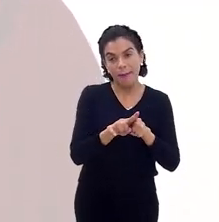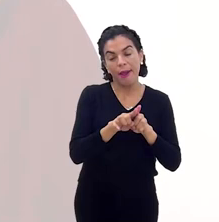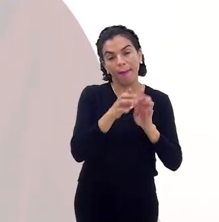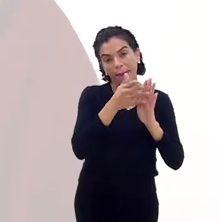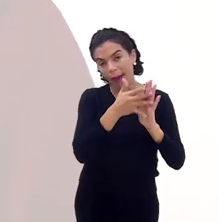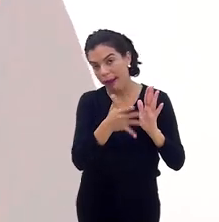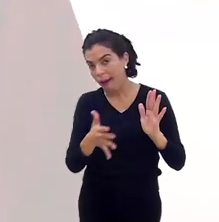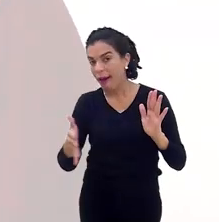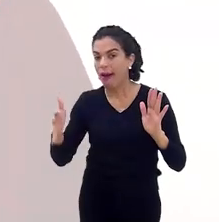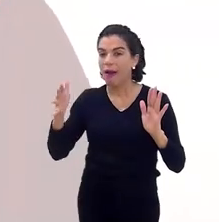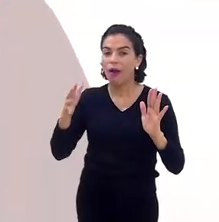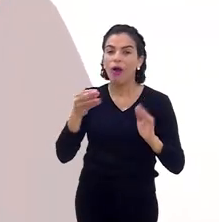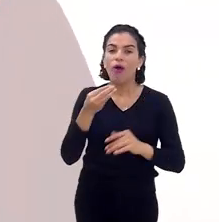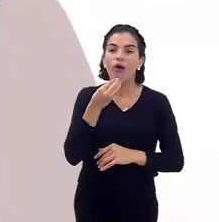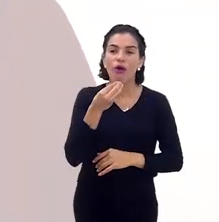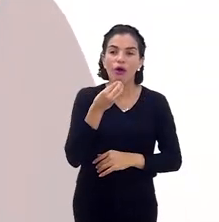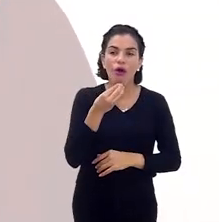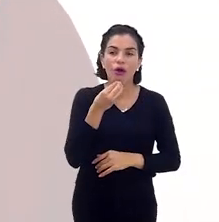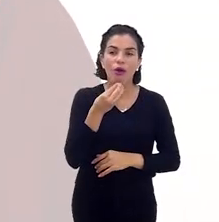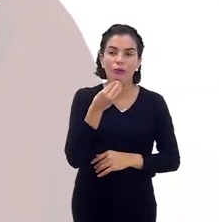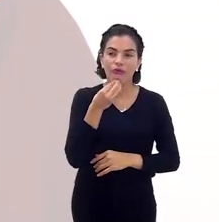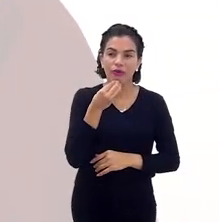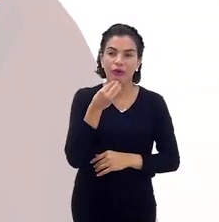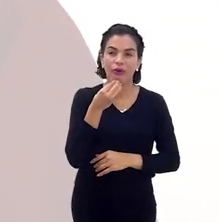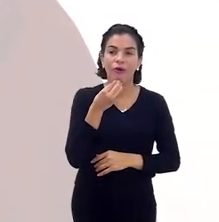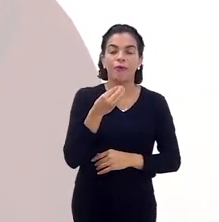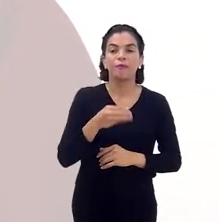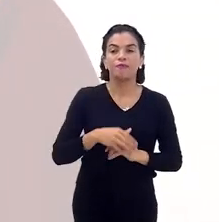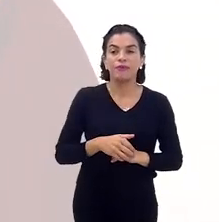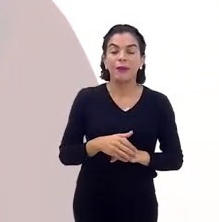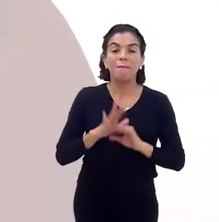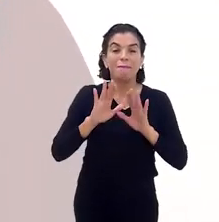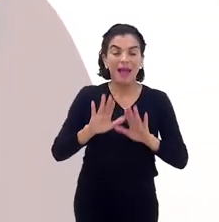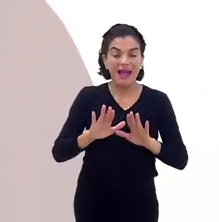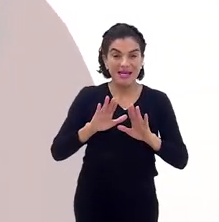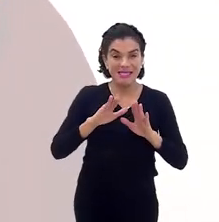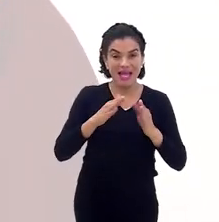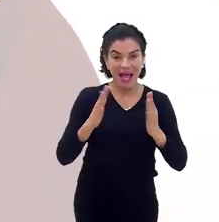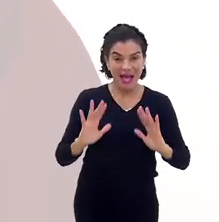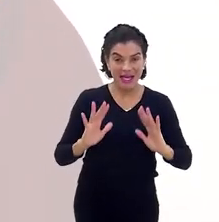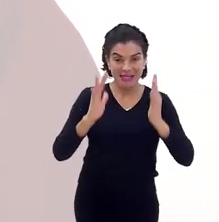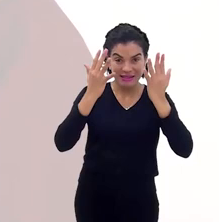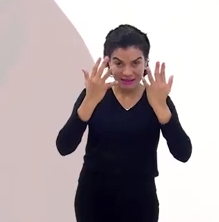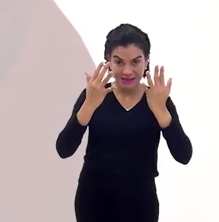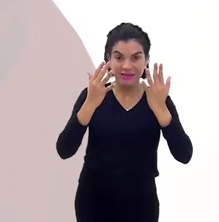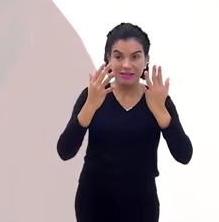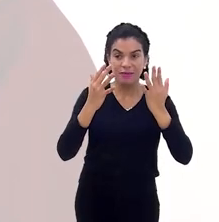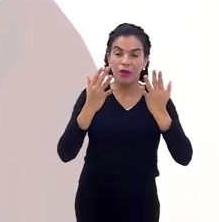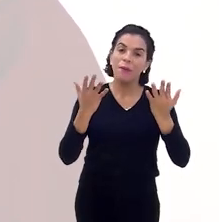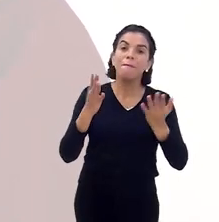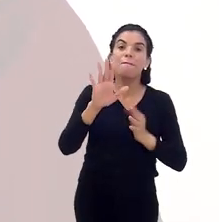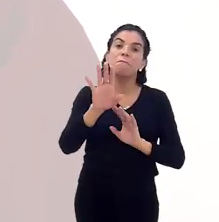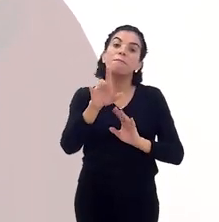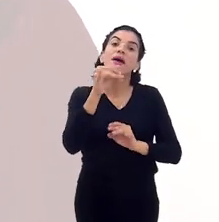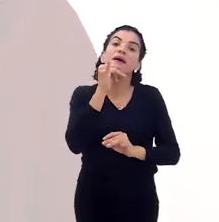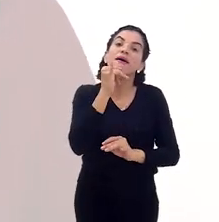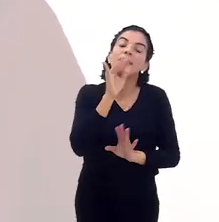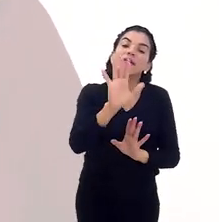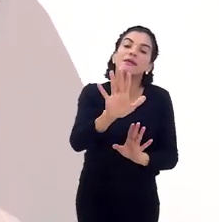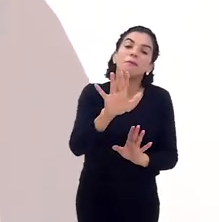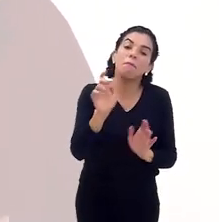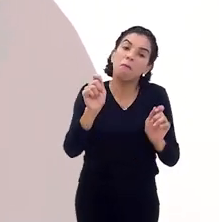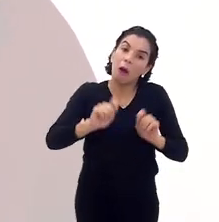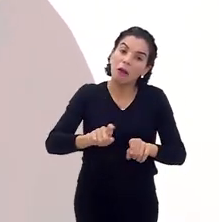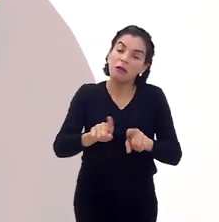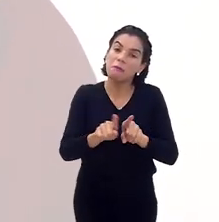E aí, conforme for, né, lógico, assim, seria recebida entre a gente, né? Mas a cerimônia em si hoje é... A não ser que,